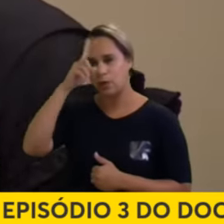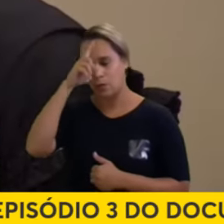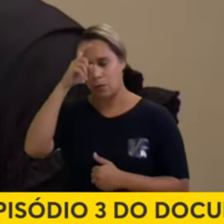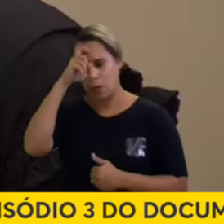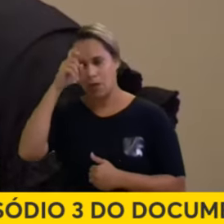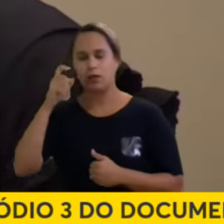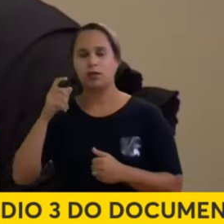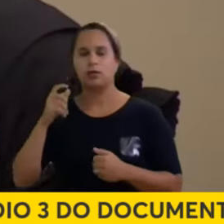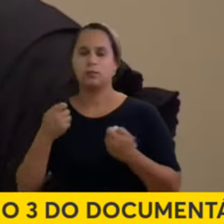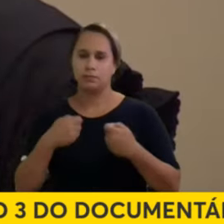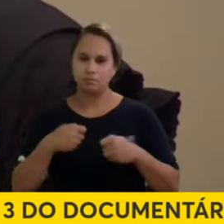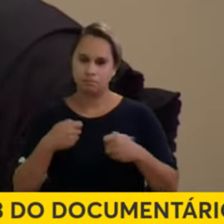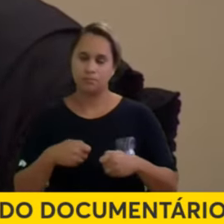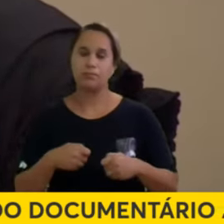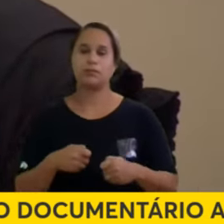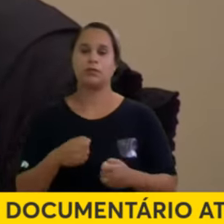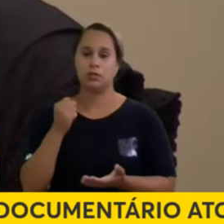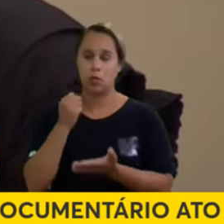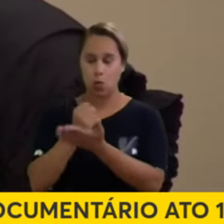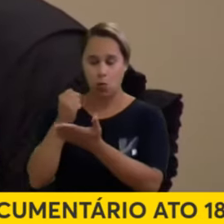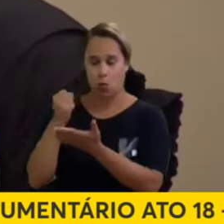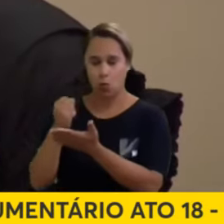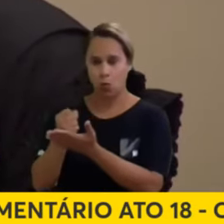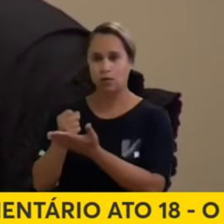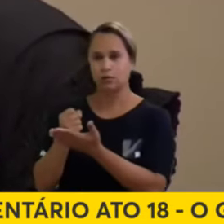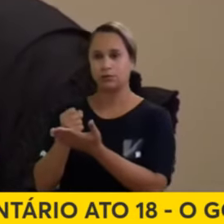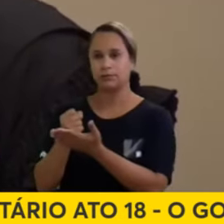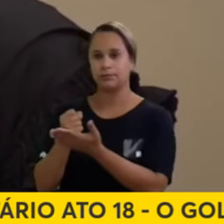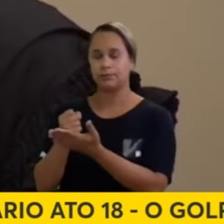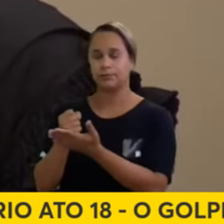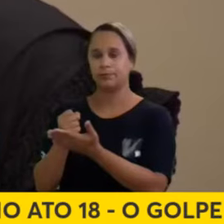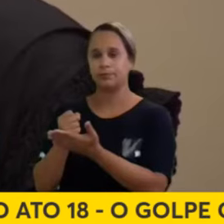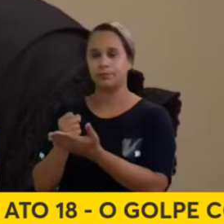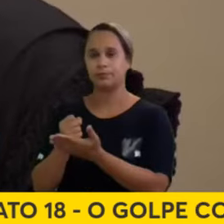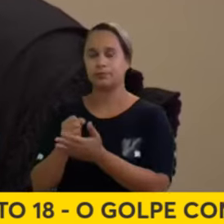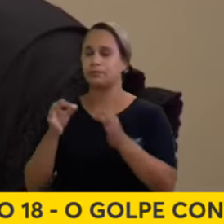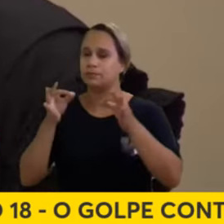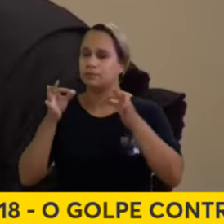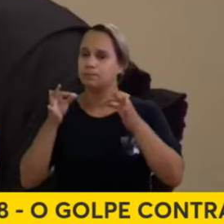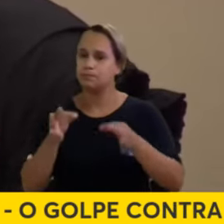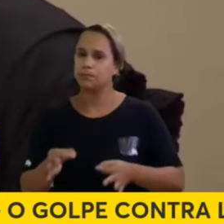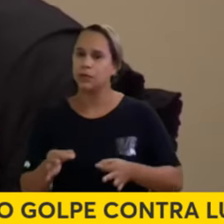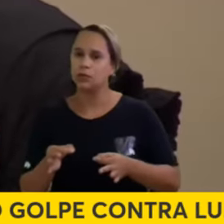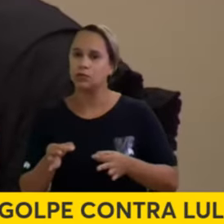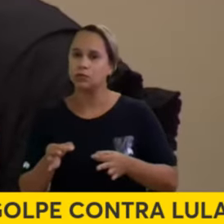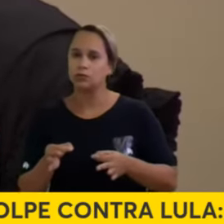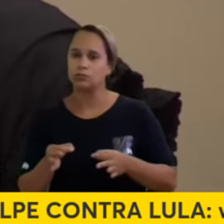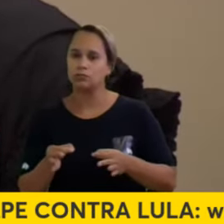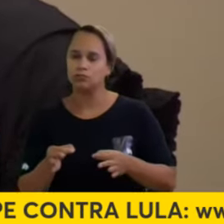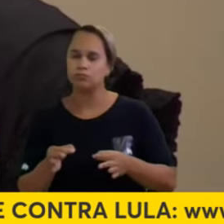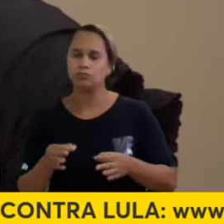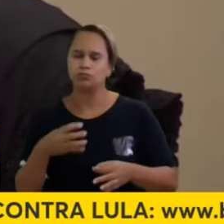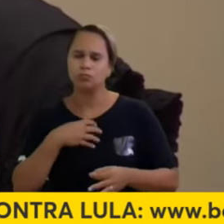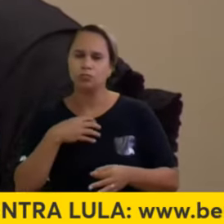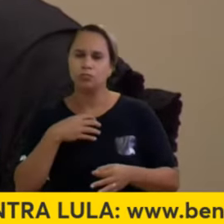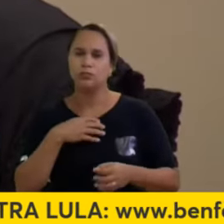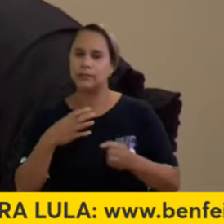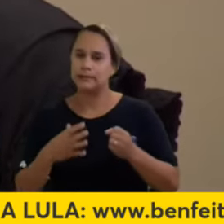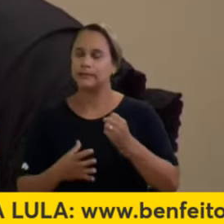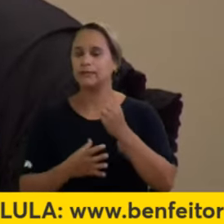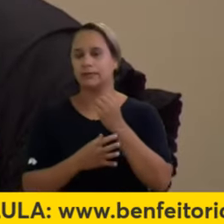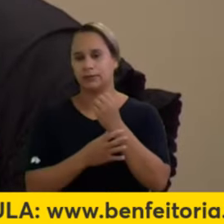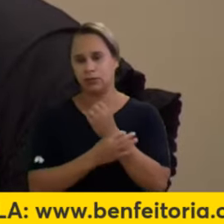pré-candidato É certo que a contratação em questão viabilizou de forma segura a realização daquele evento por isso sigo o que disse o ministério